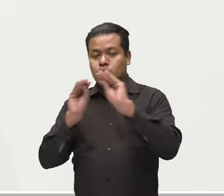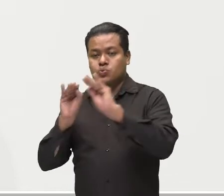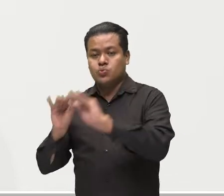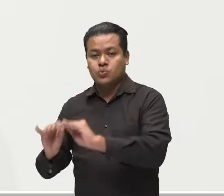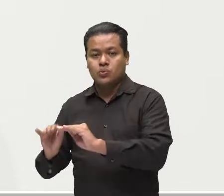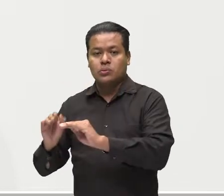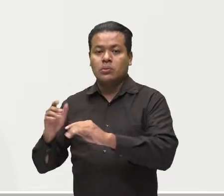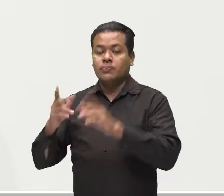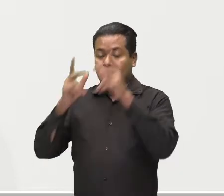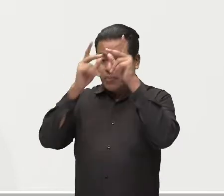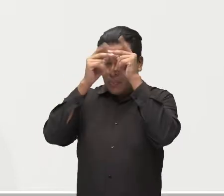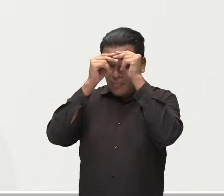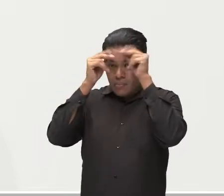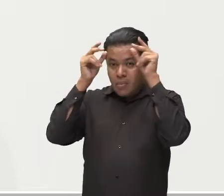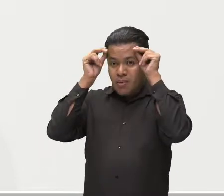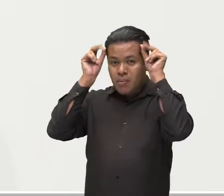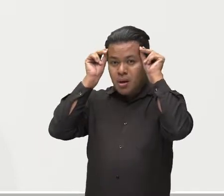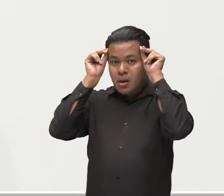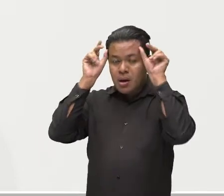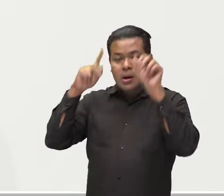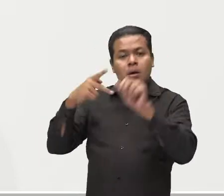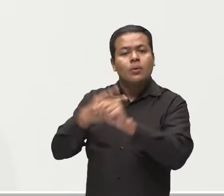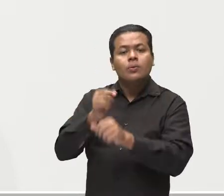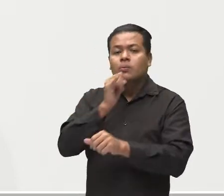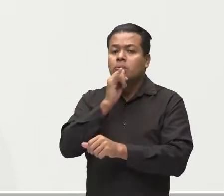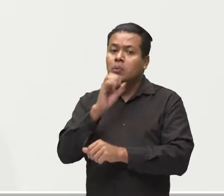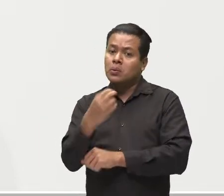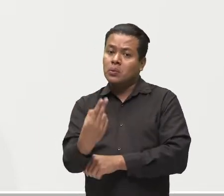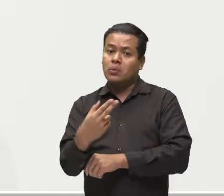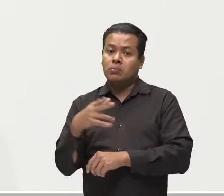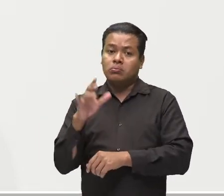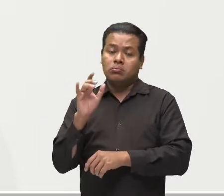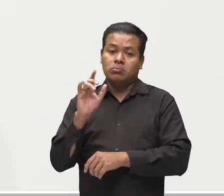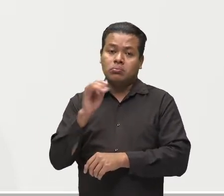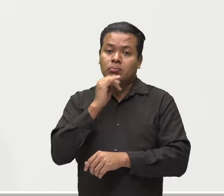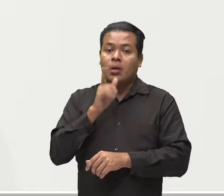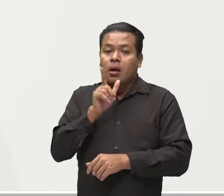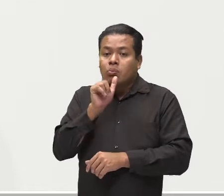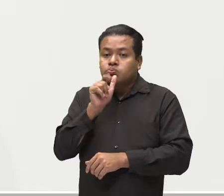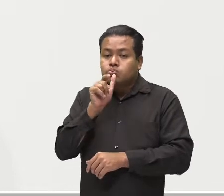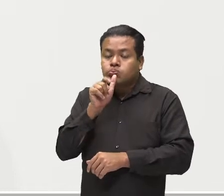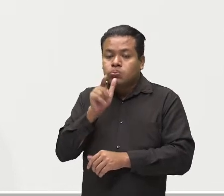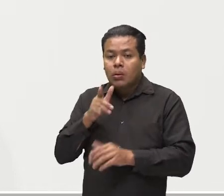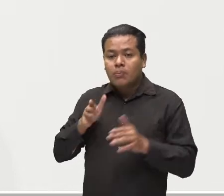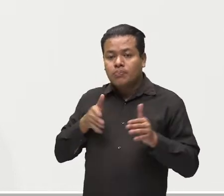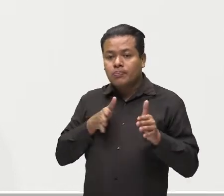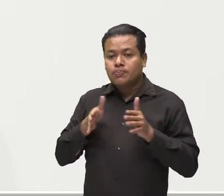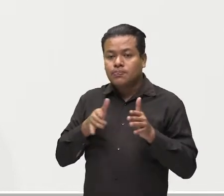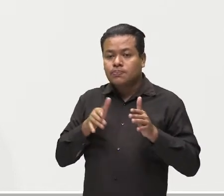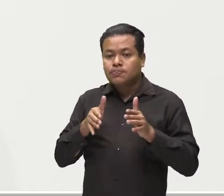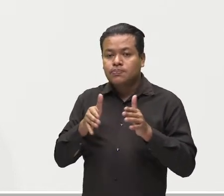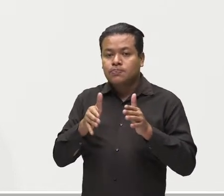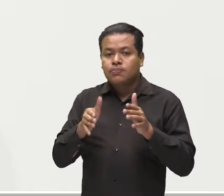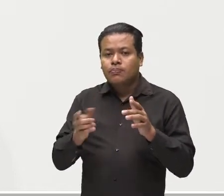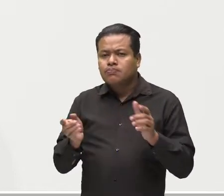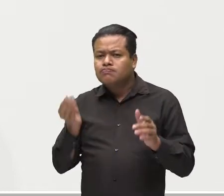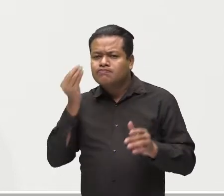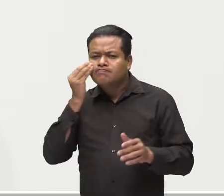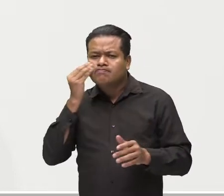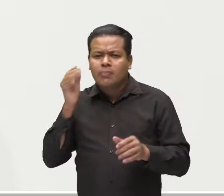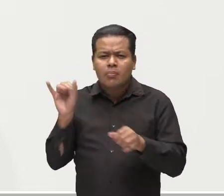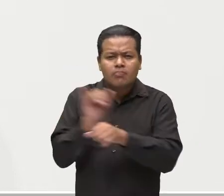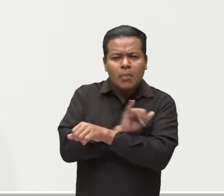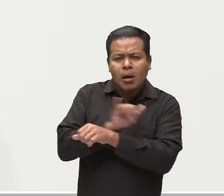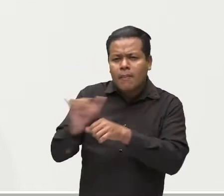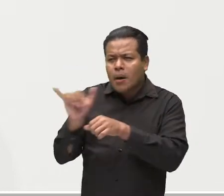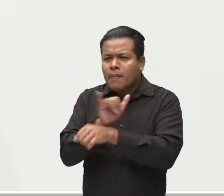pela Grécia, ou até mesmo eles podem vir aqui pelo ar, pela água, né? Então eles verificam ali, nessa área